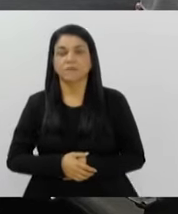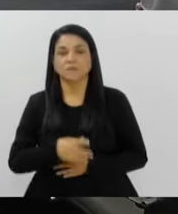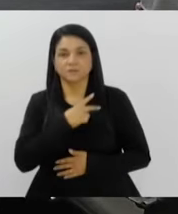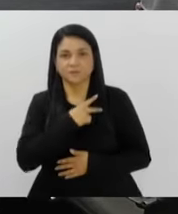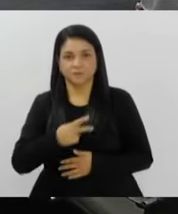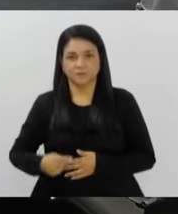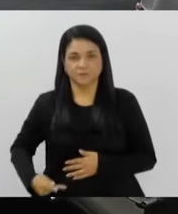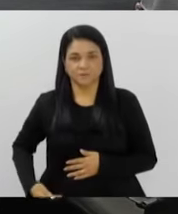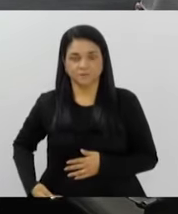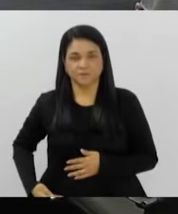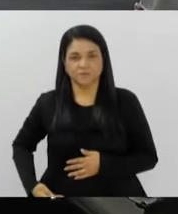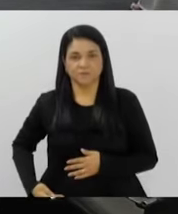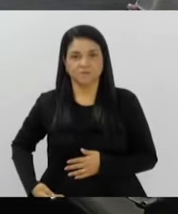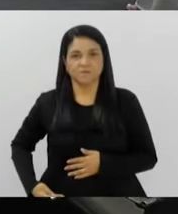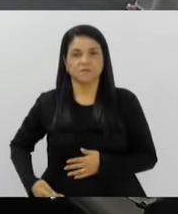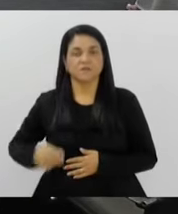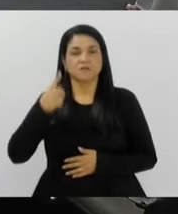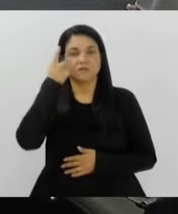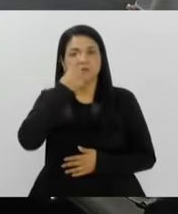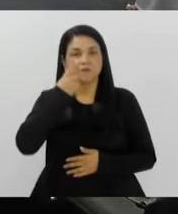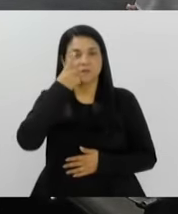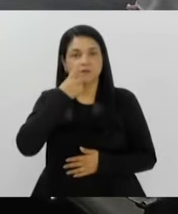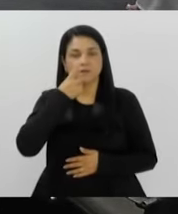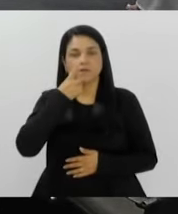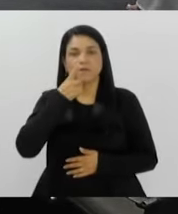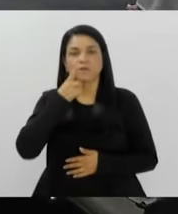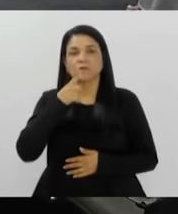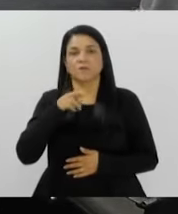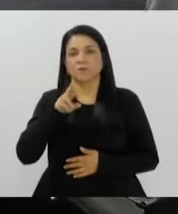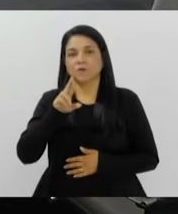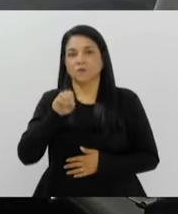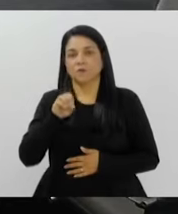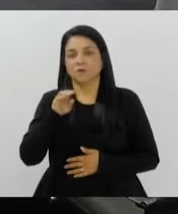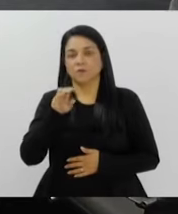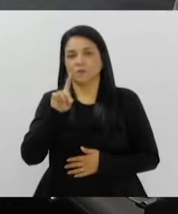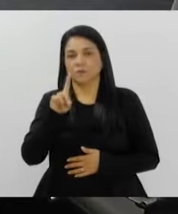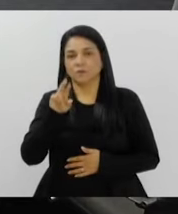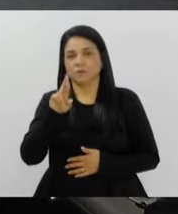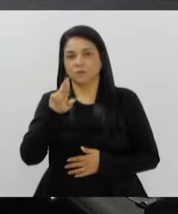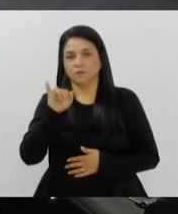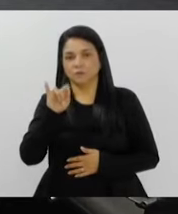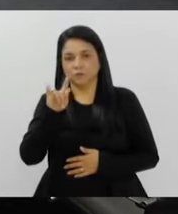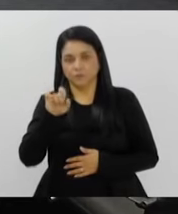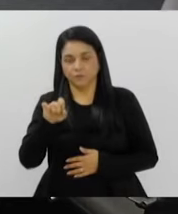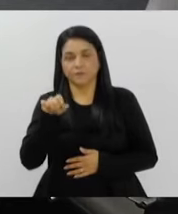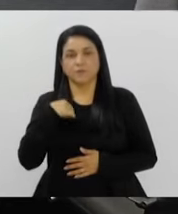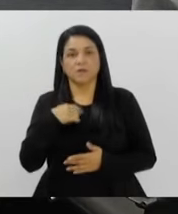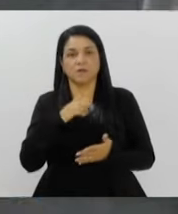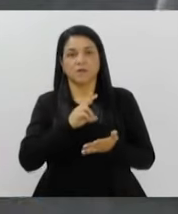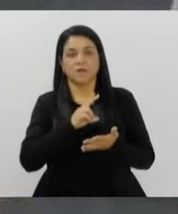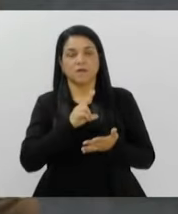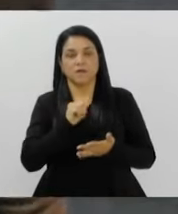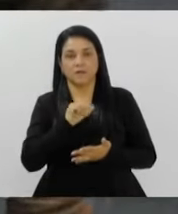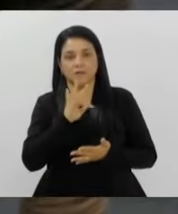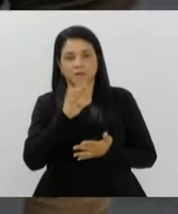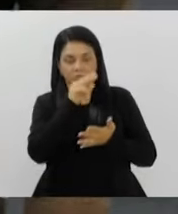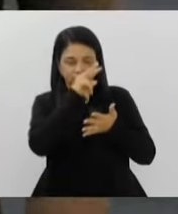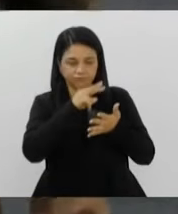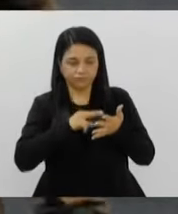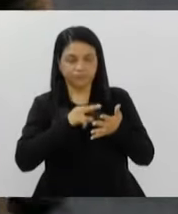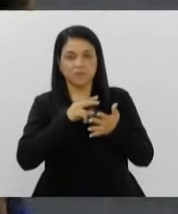presidente, deputado Rodrigo Bacelar, a ata reflete com exatidão o ocorrido